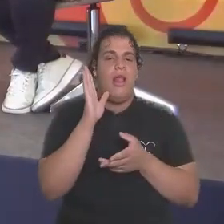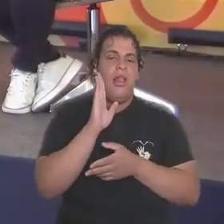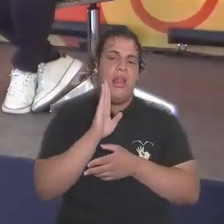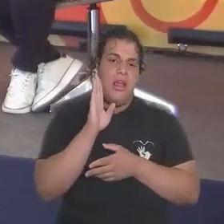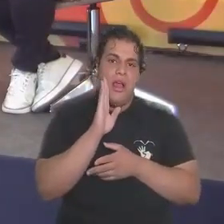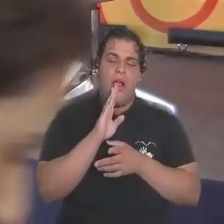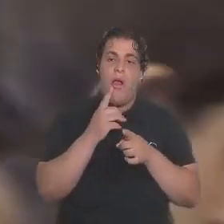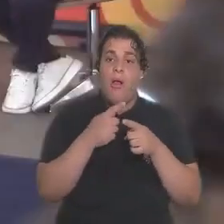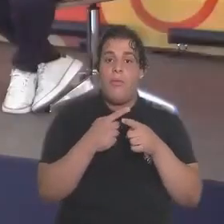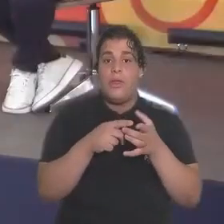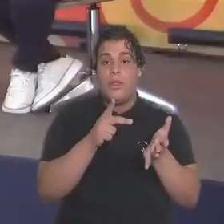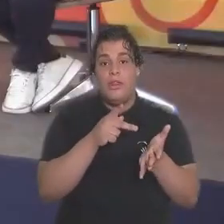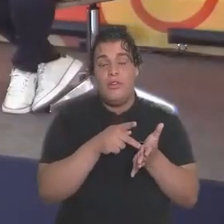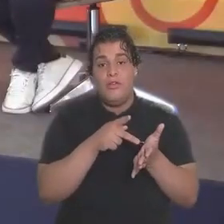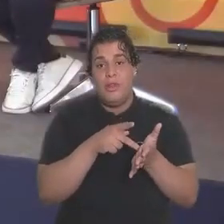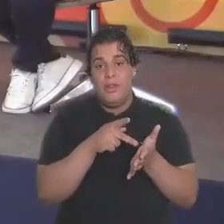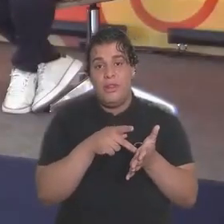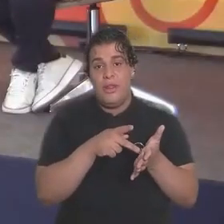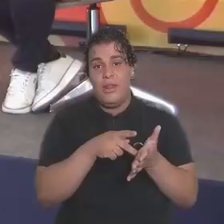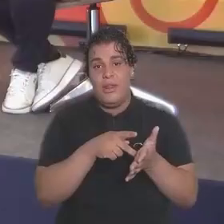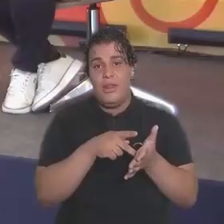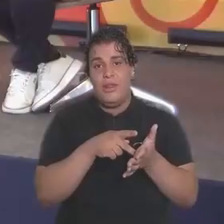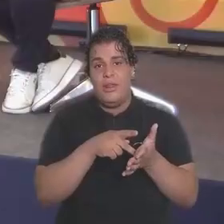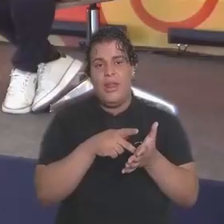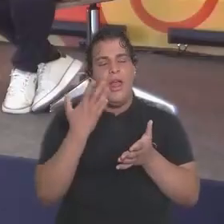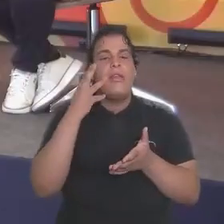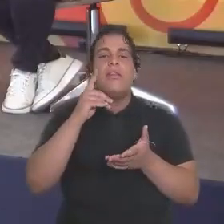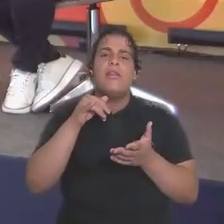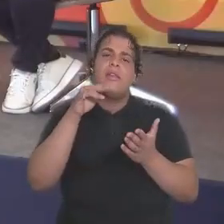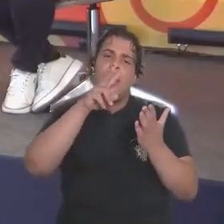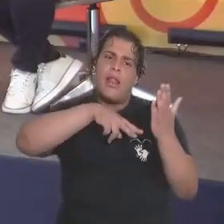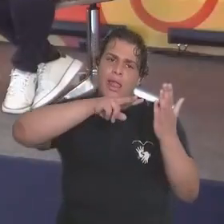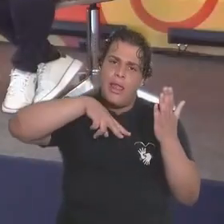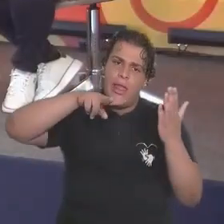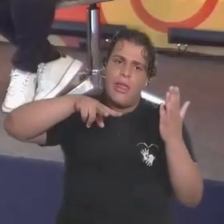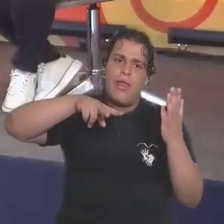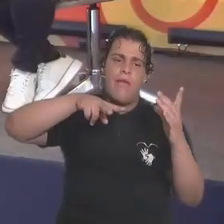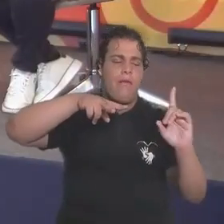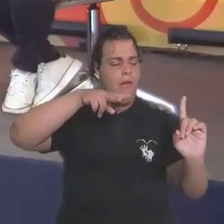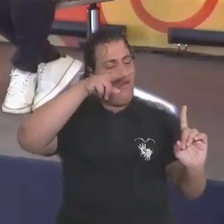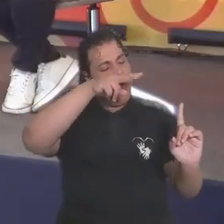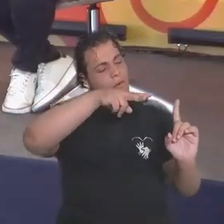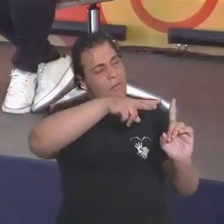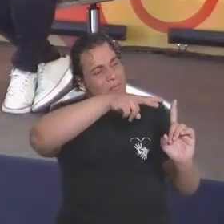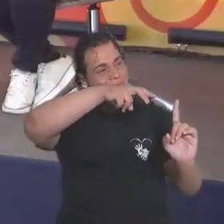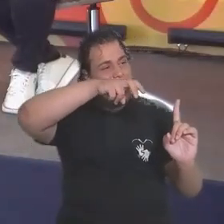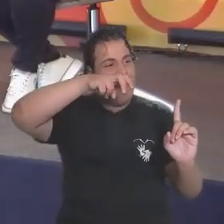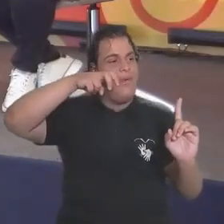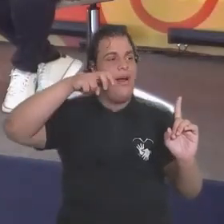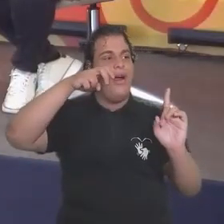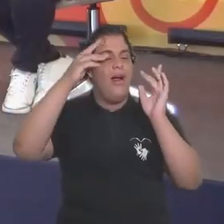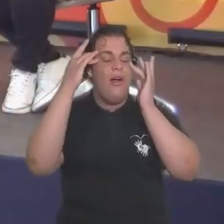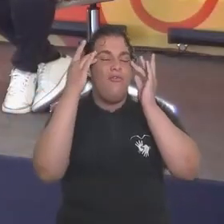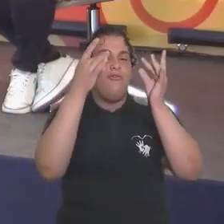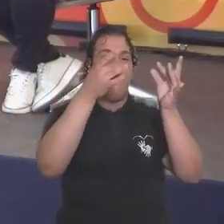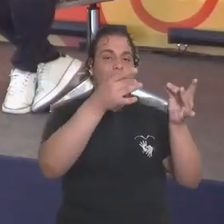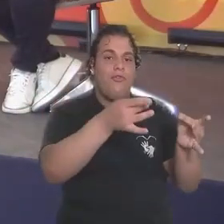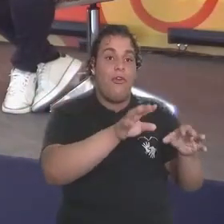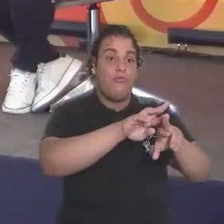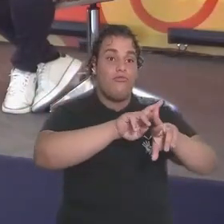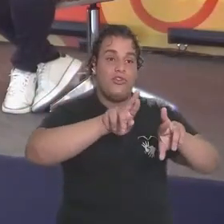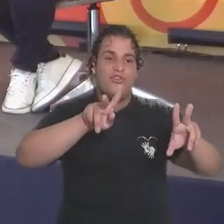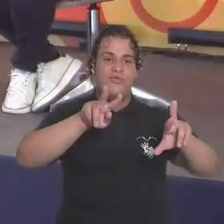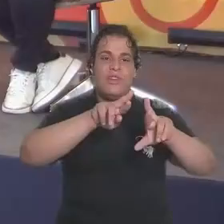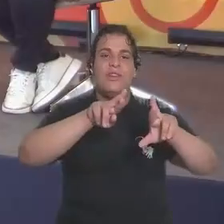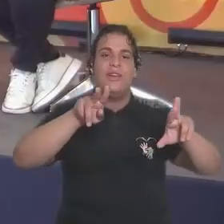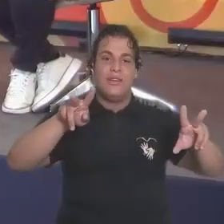Porque ela, de fato, quando a criança lê e ela se identifica com o personagem, o foco de atenção dela é totalmente